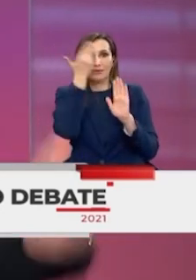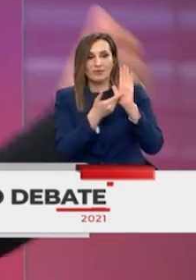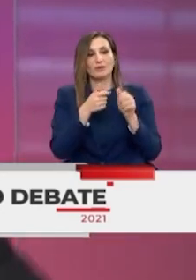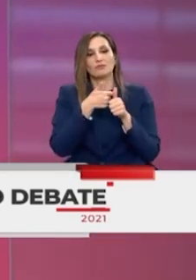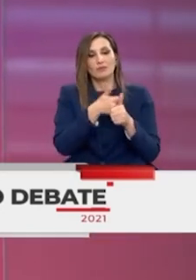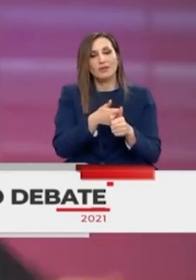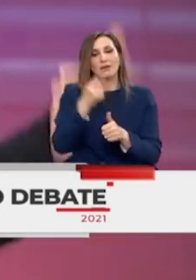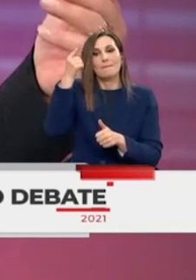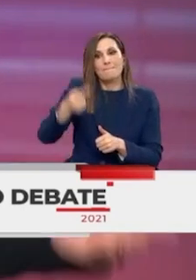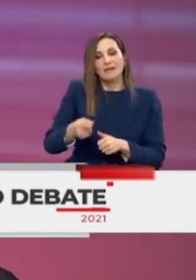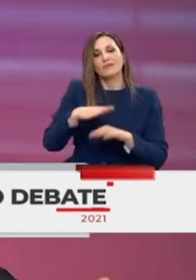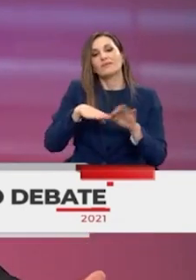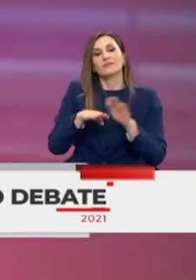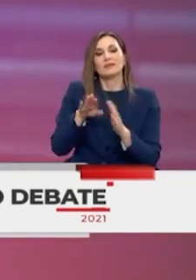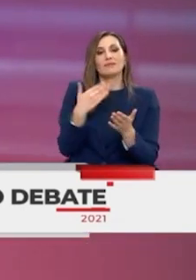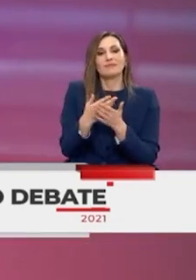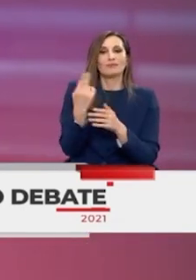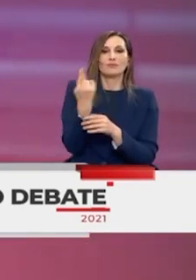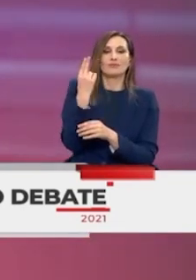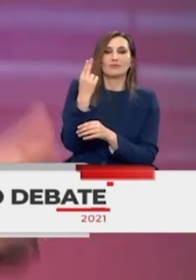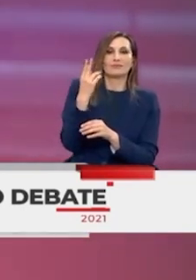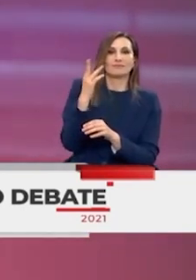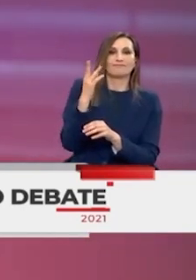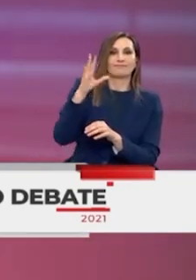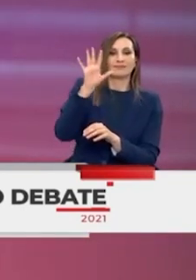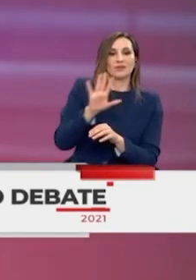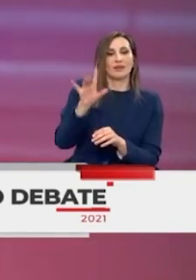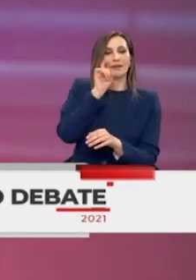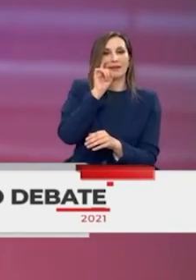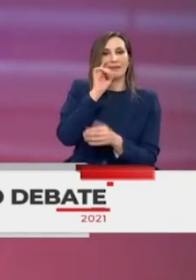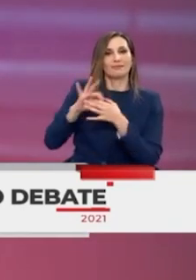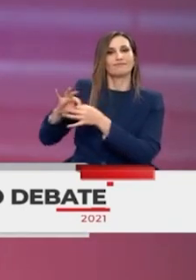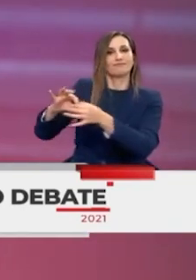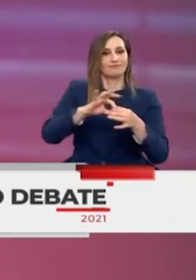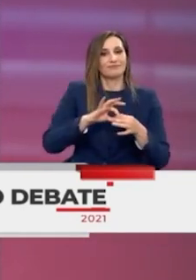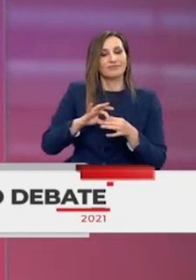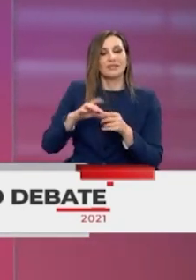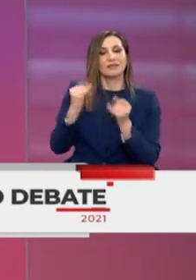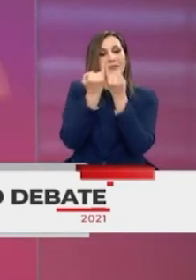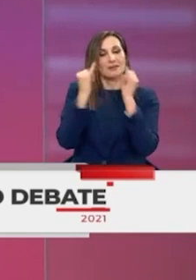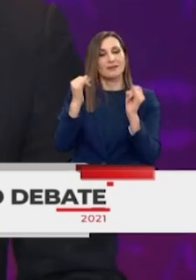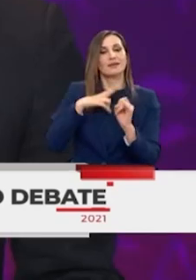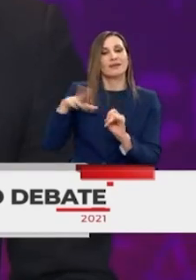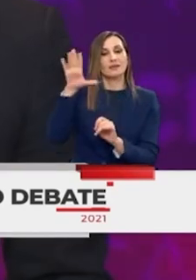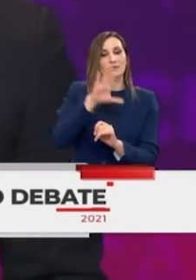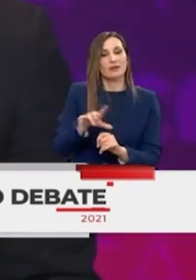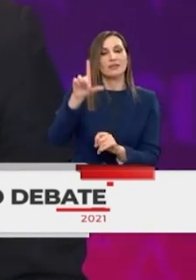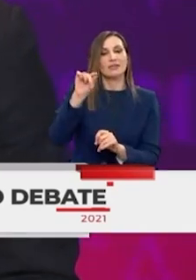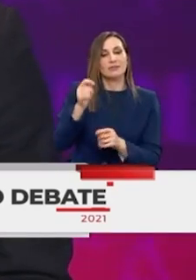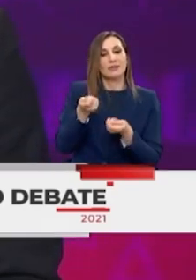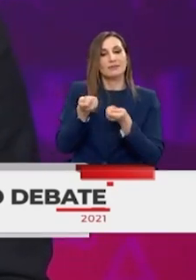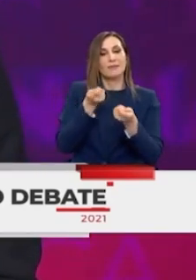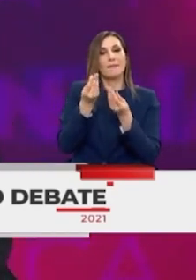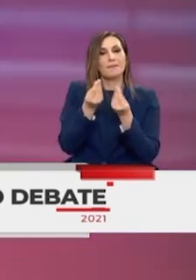cumpri-la, fazê-la cumprir, ser garante da unidade nacional, já iremos falar ser garante mais à frente, da independência nacional iremos abordar e essa questão do da